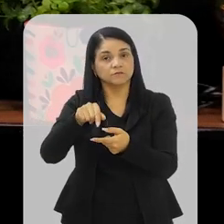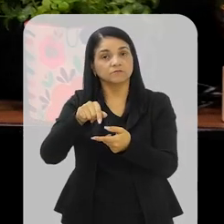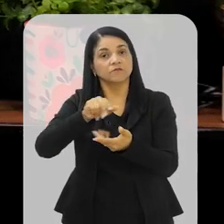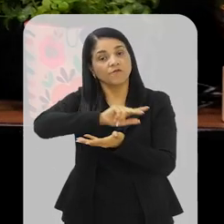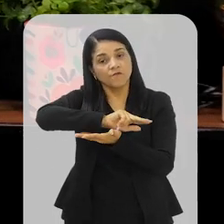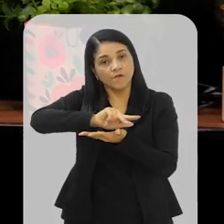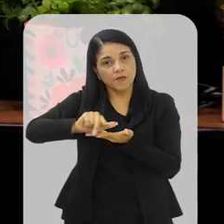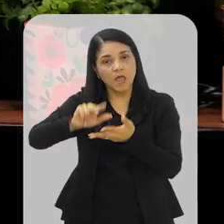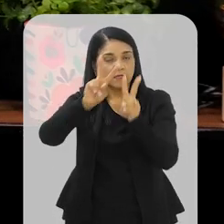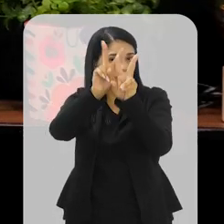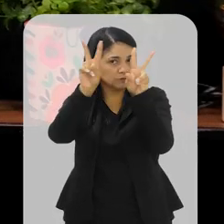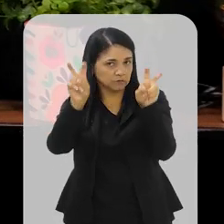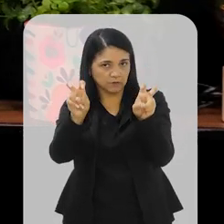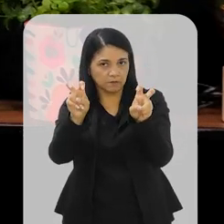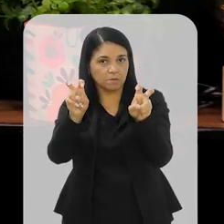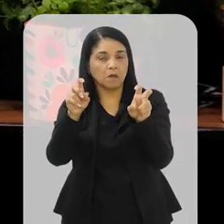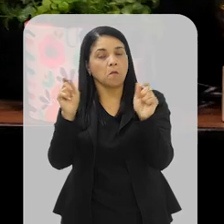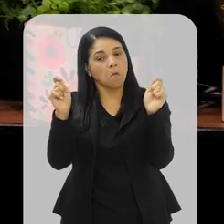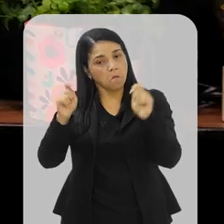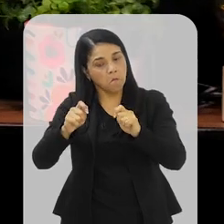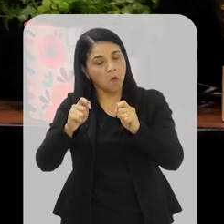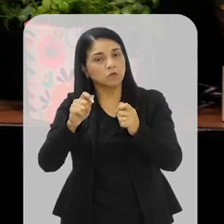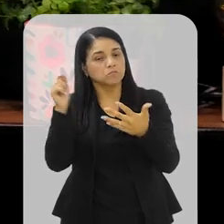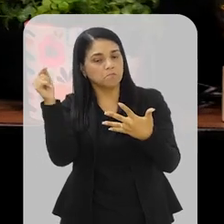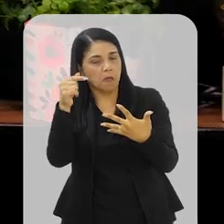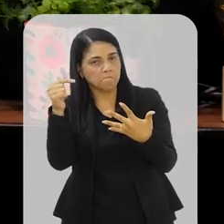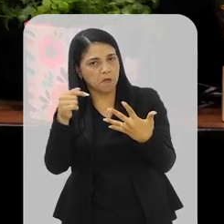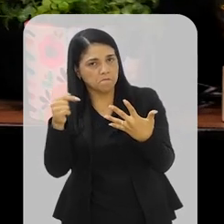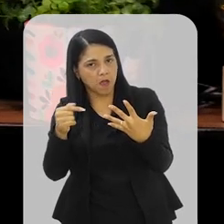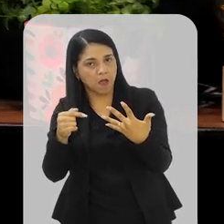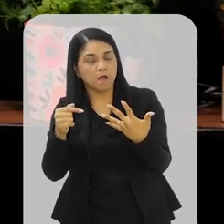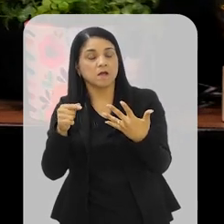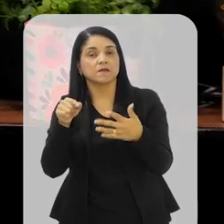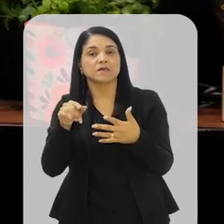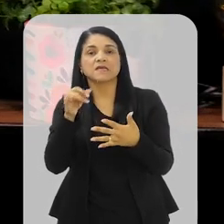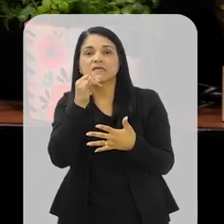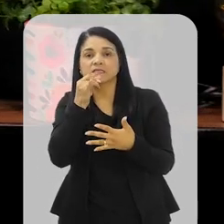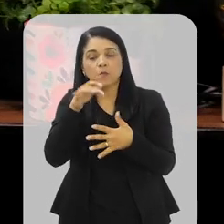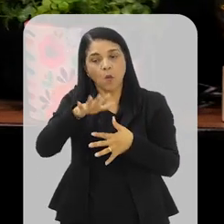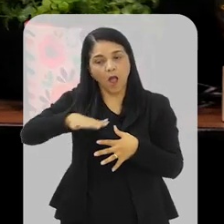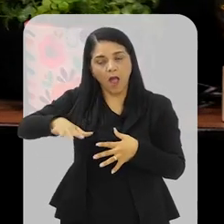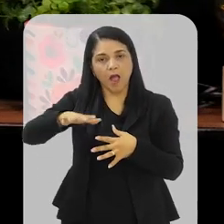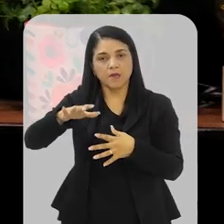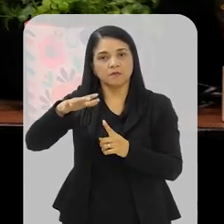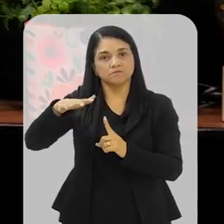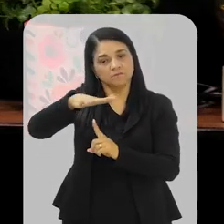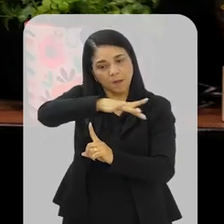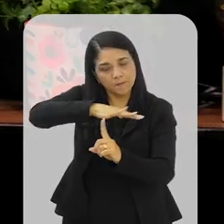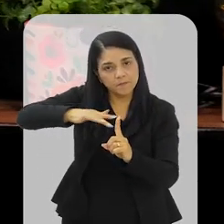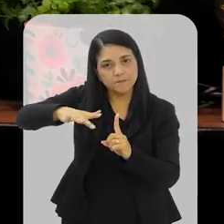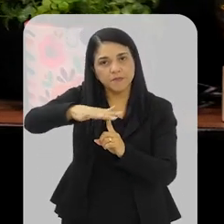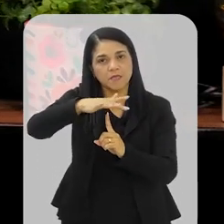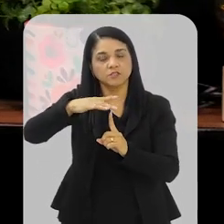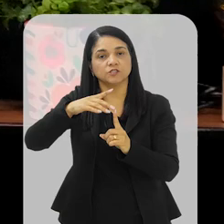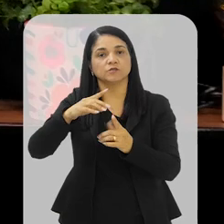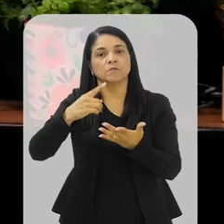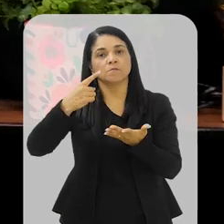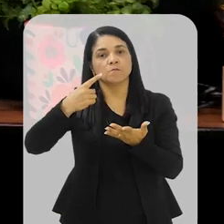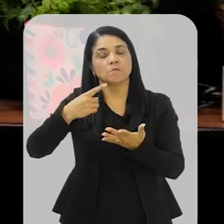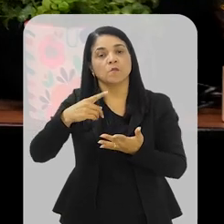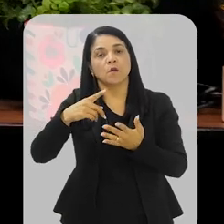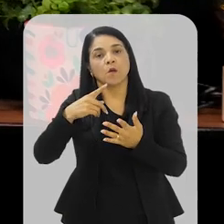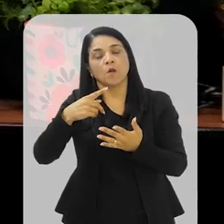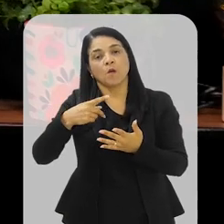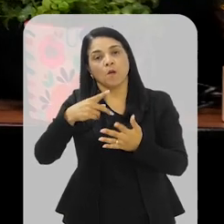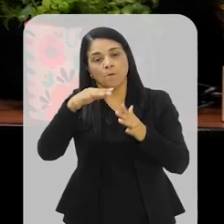internacionais sob variados temas eu posso até apontar alguns deles né Por exemplo a área de Meio Ambiente protocolo de